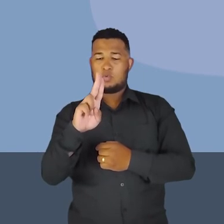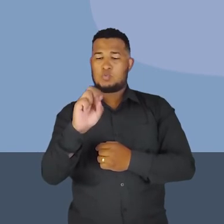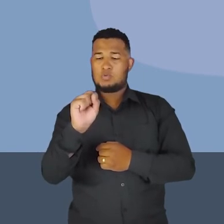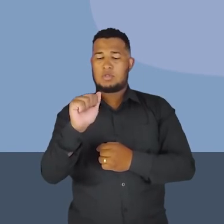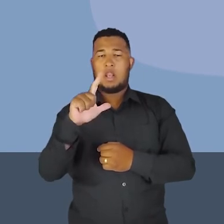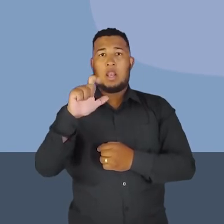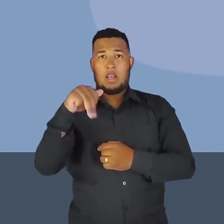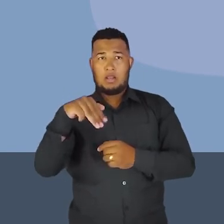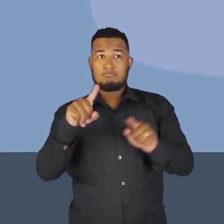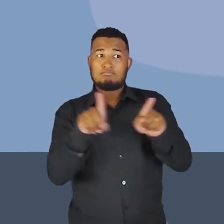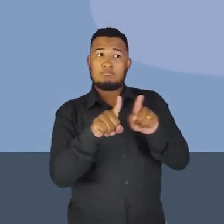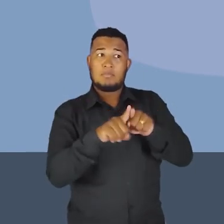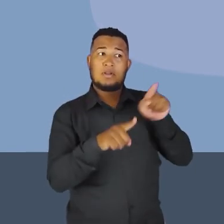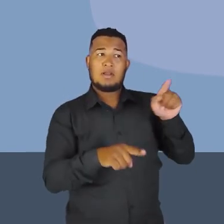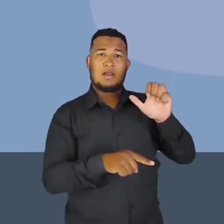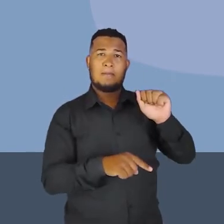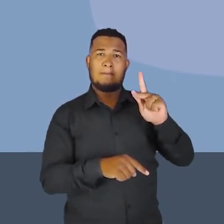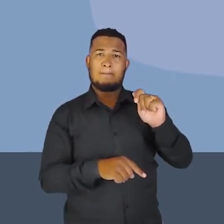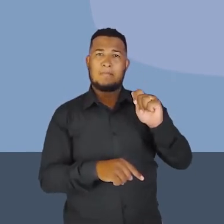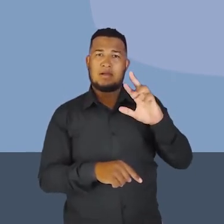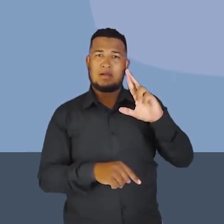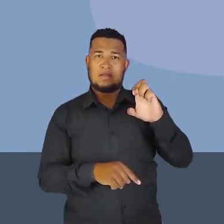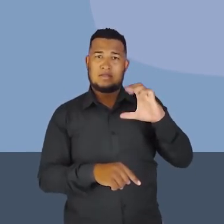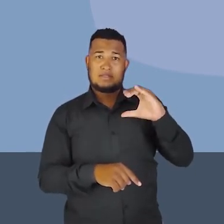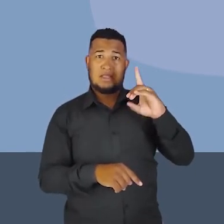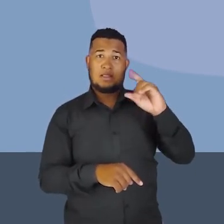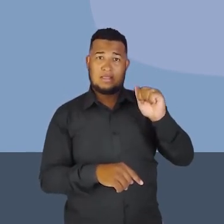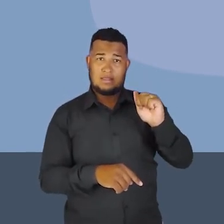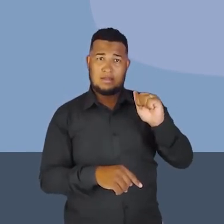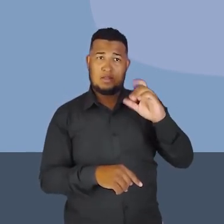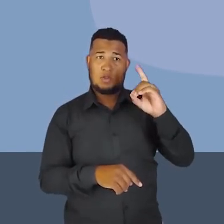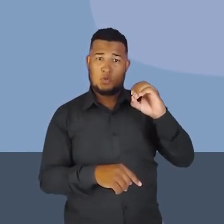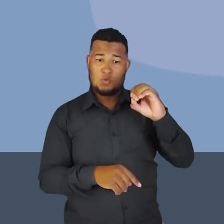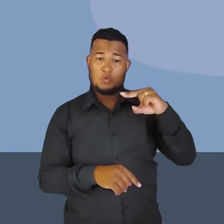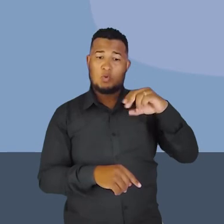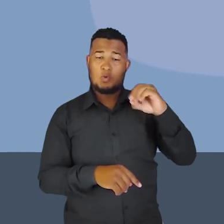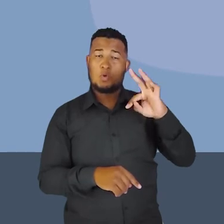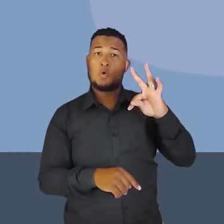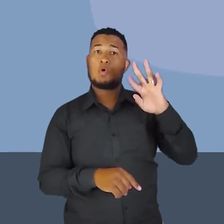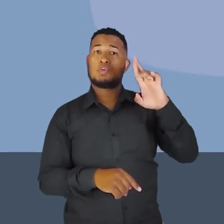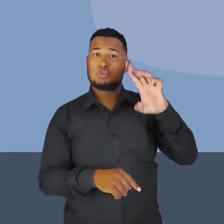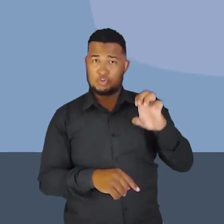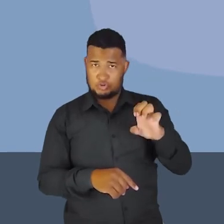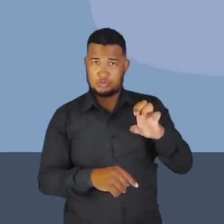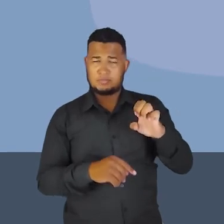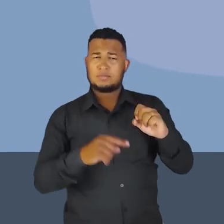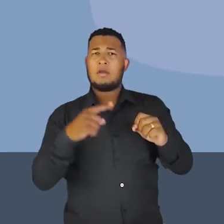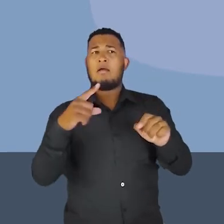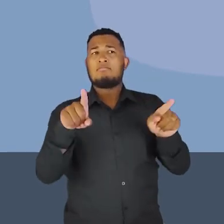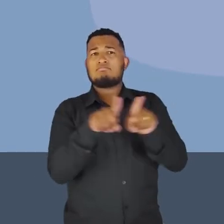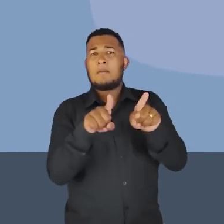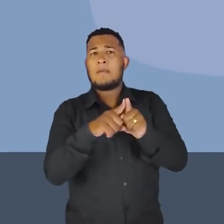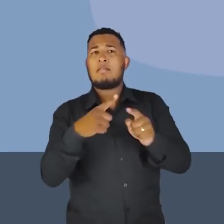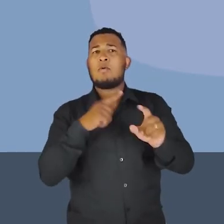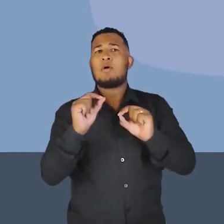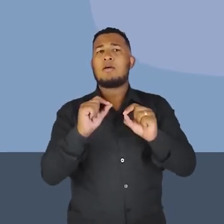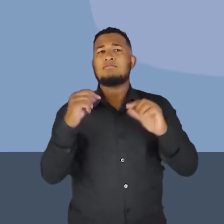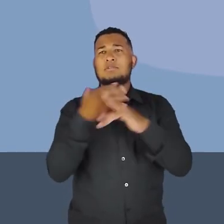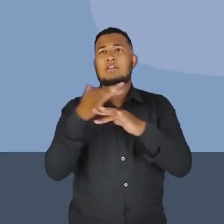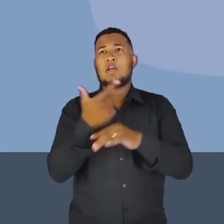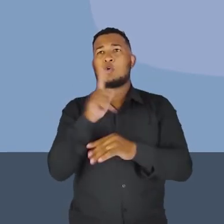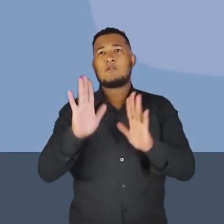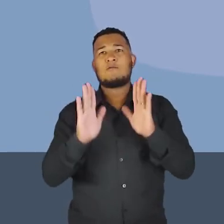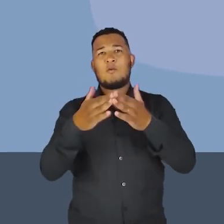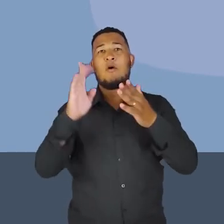Nós temos também as cidades turísticas, né, que são cidades que possuem algum significativo atrativo turístico de